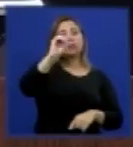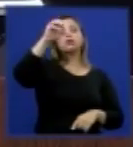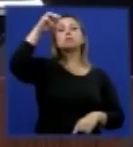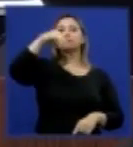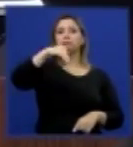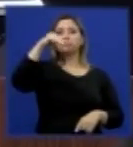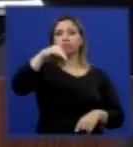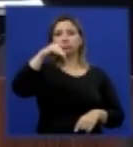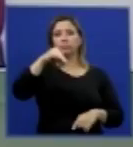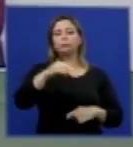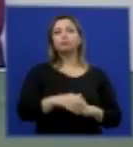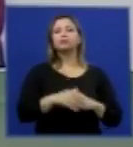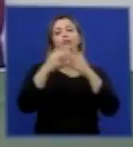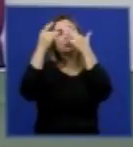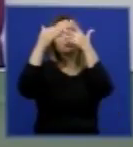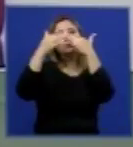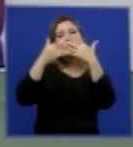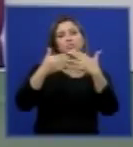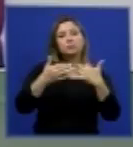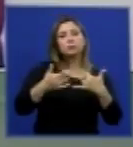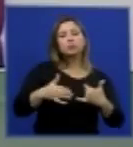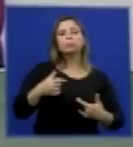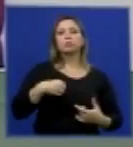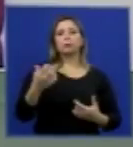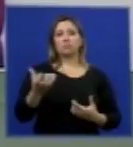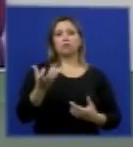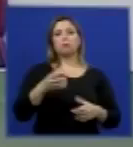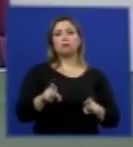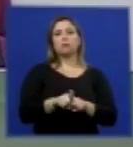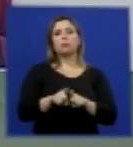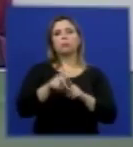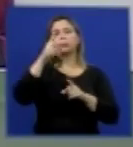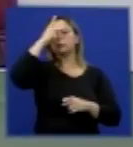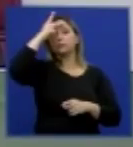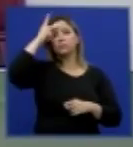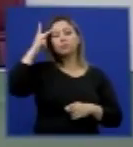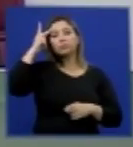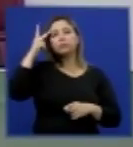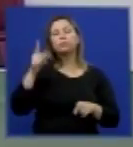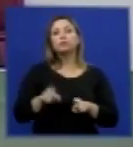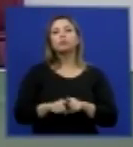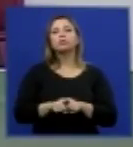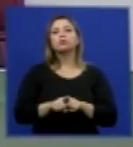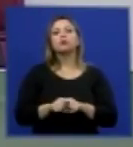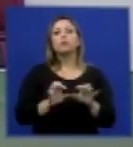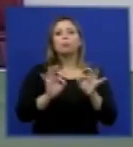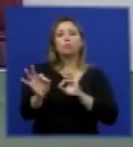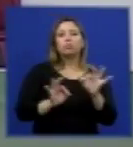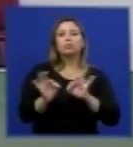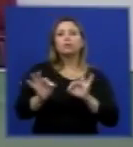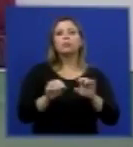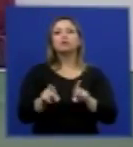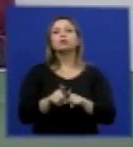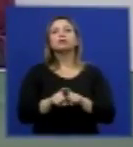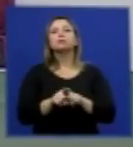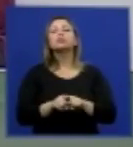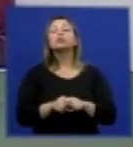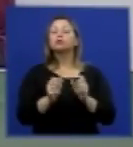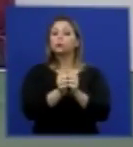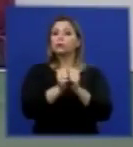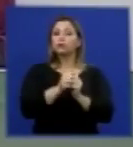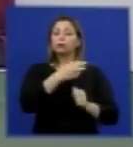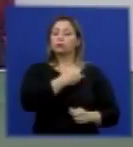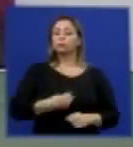exposição. Eu faço questão de relevar e agradecer aqui hoje a presença do eminente ministro Carlos Brito,